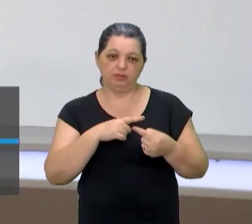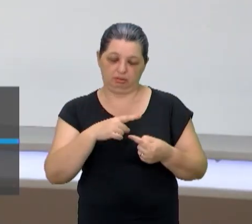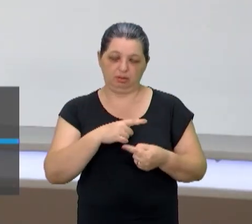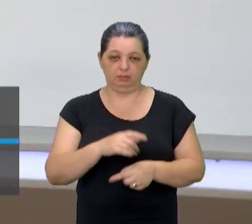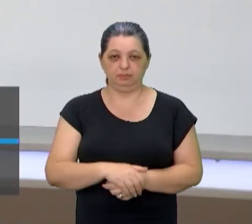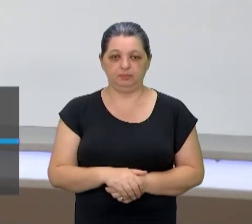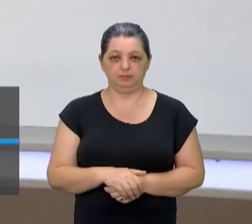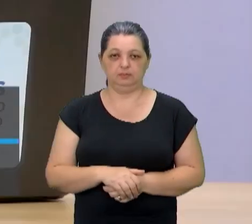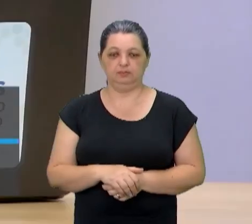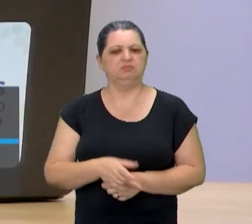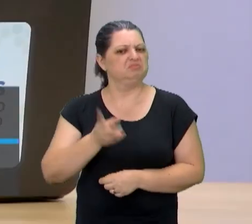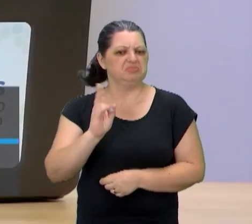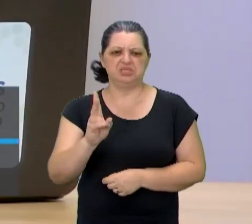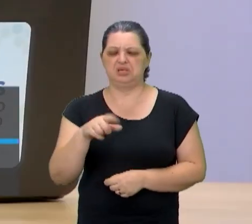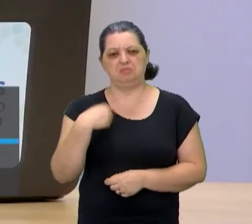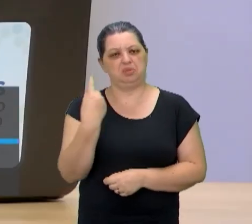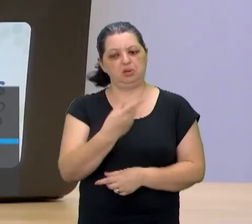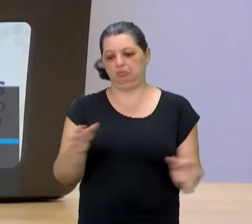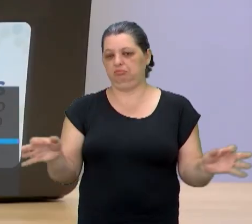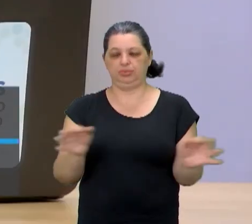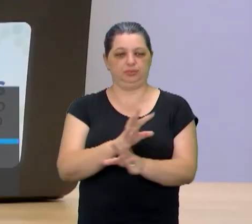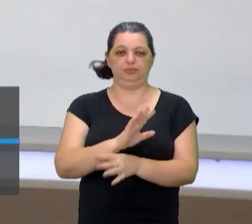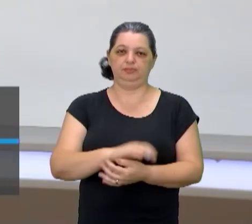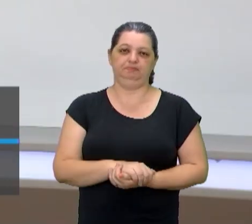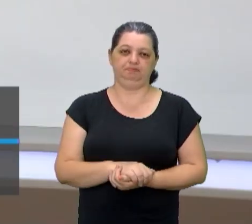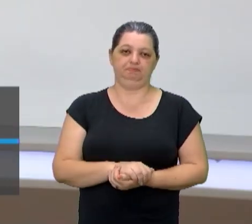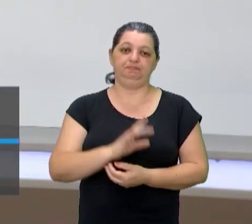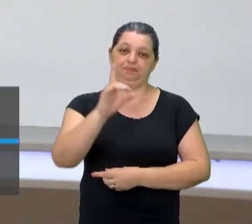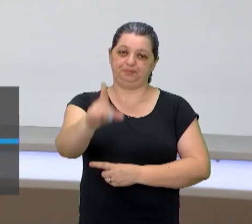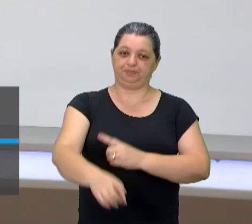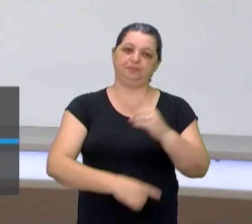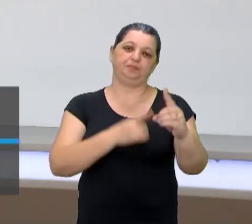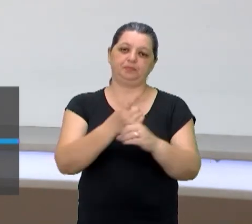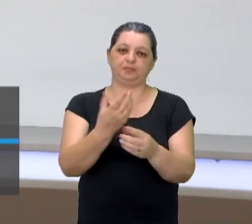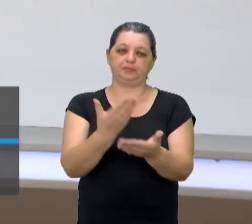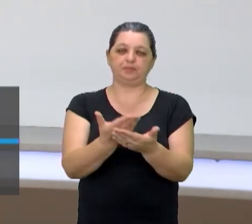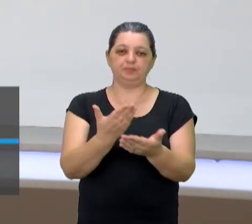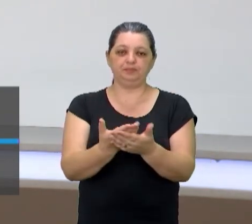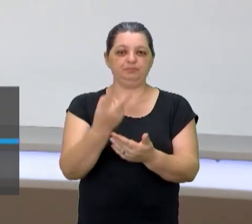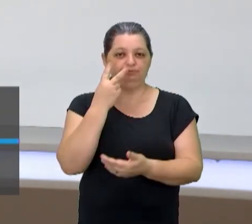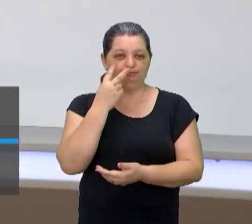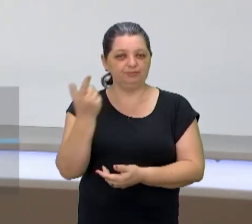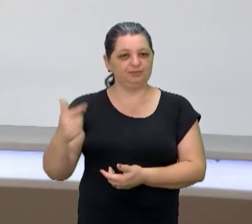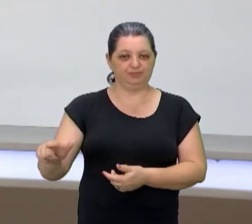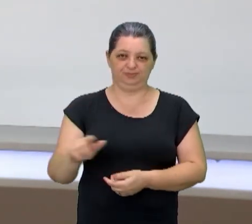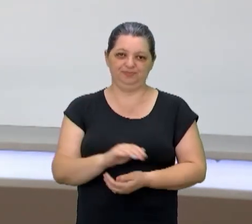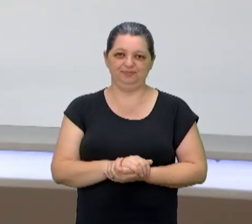E estamos sempre aqui. Isso aí, gente. Até a próxima aula. A gente se vê aqui de novo.